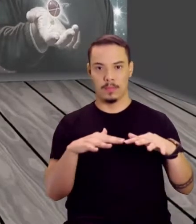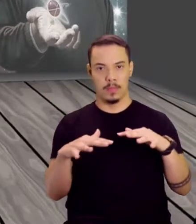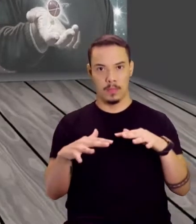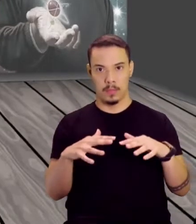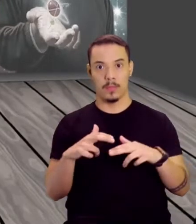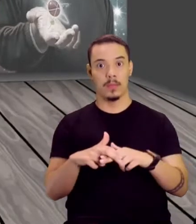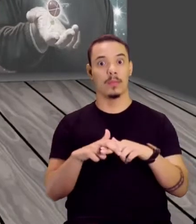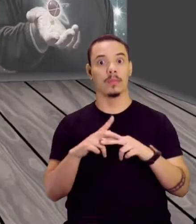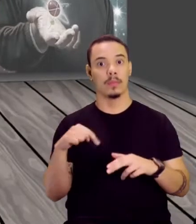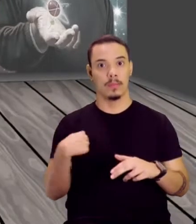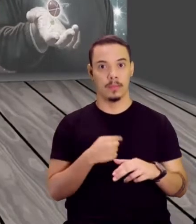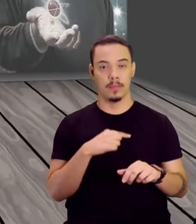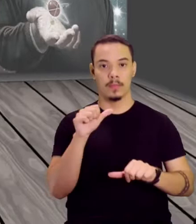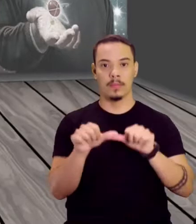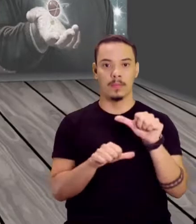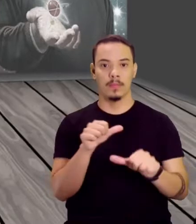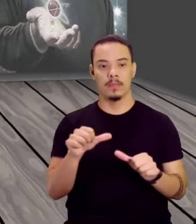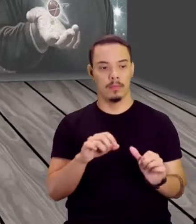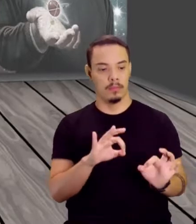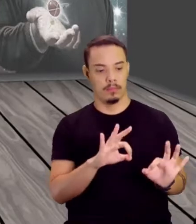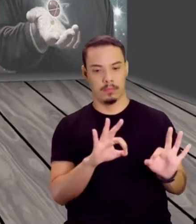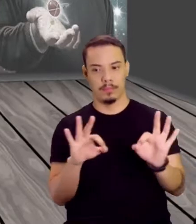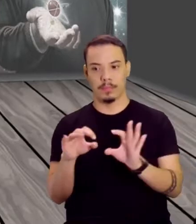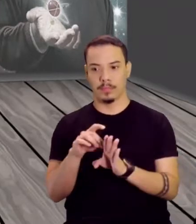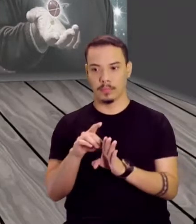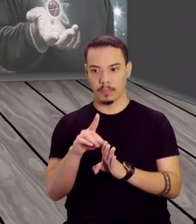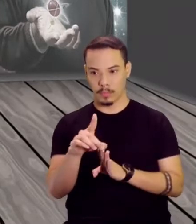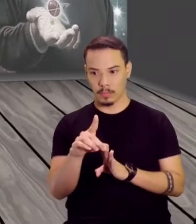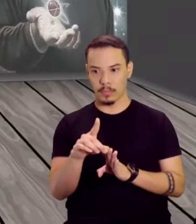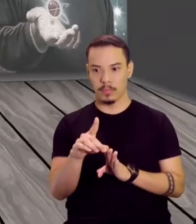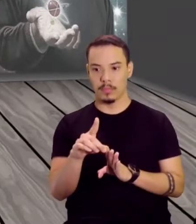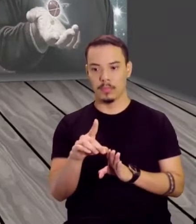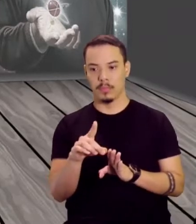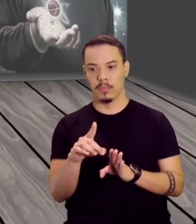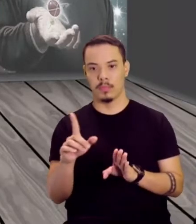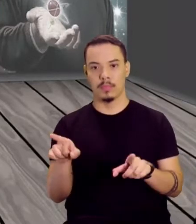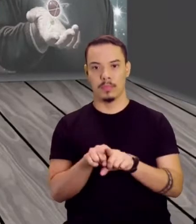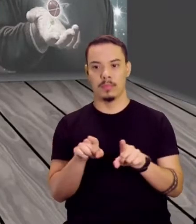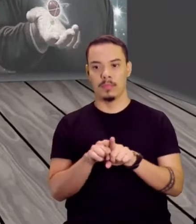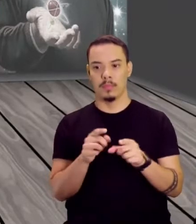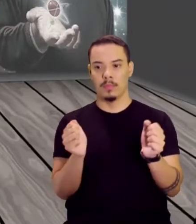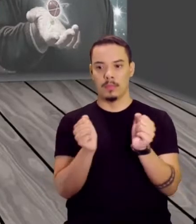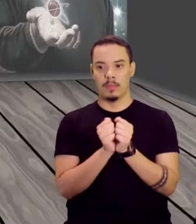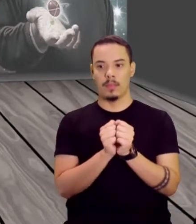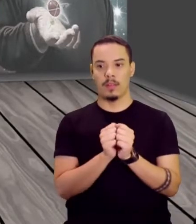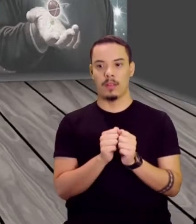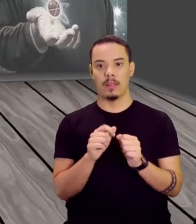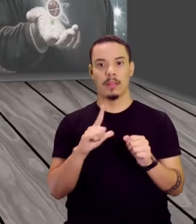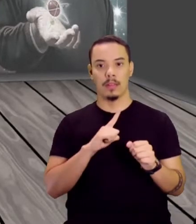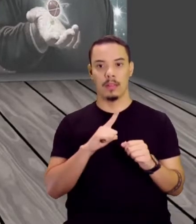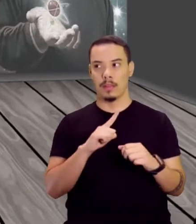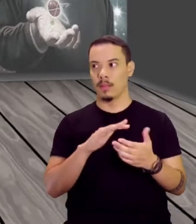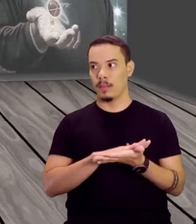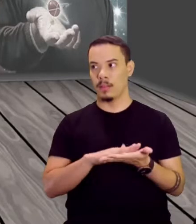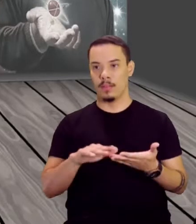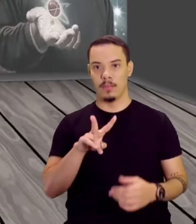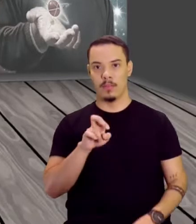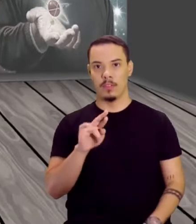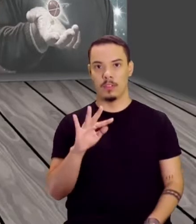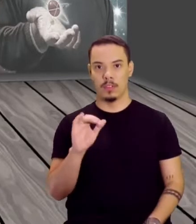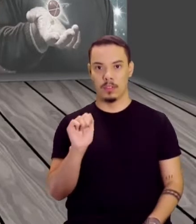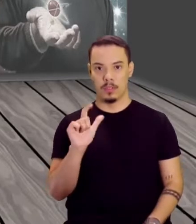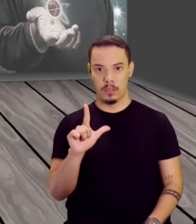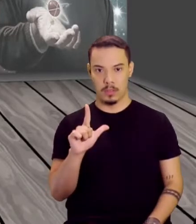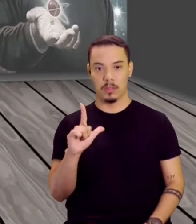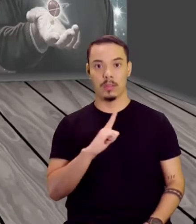mas nós mudamos aí a direção da trajetória. Em vez de estar aqui na horizontal, nós fomos para a vertical. E lá na vertical nós